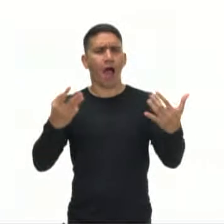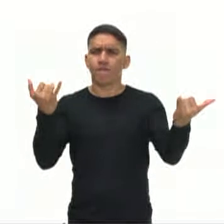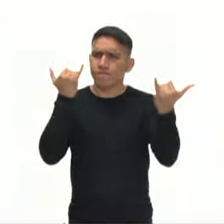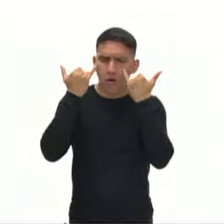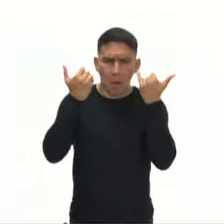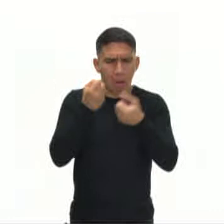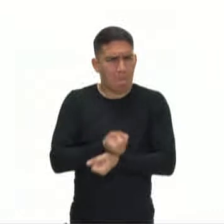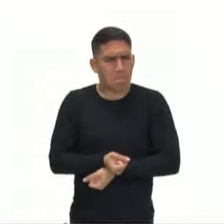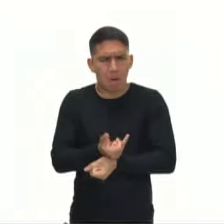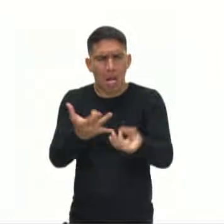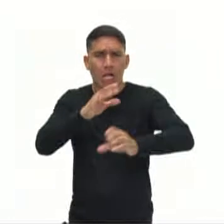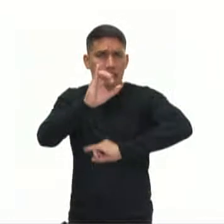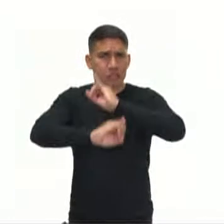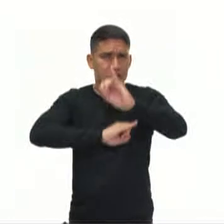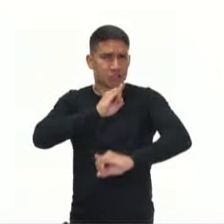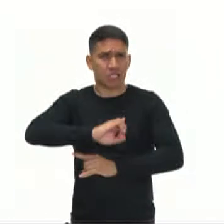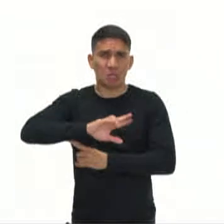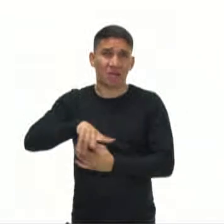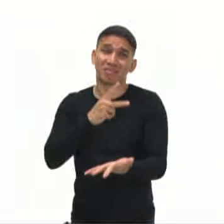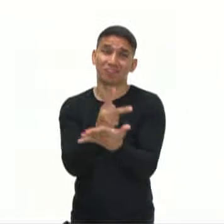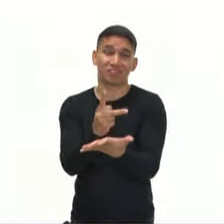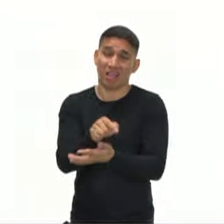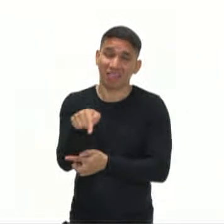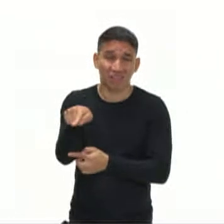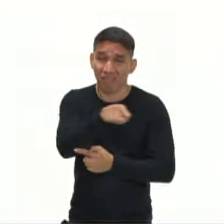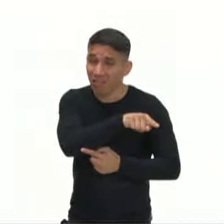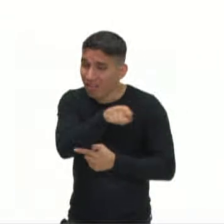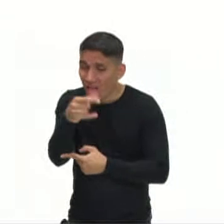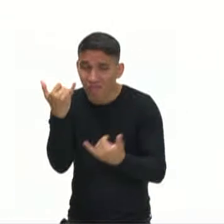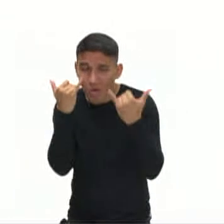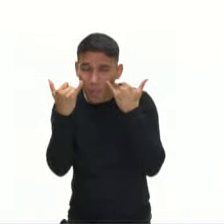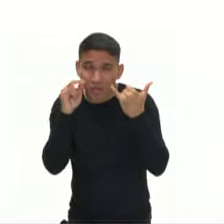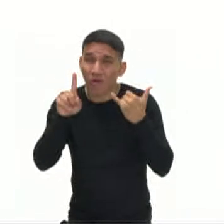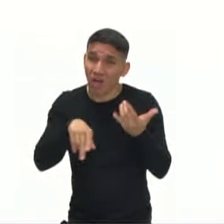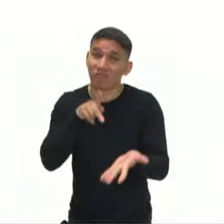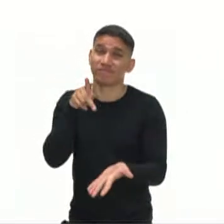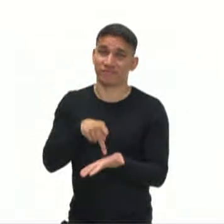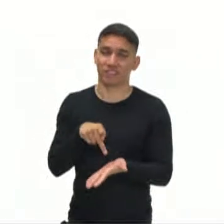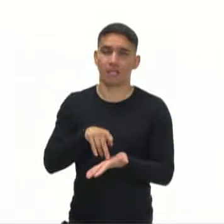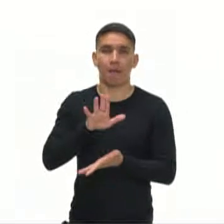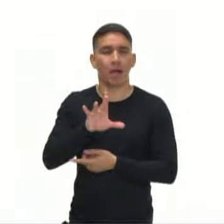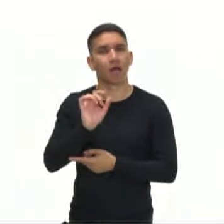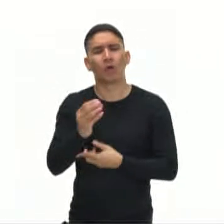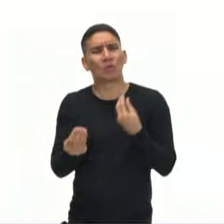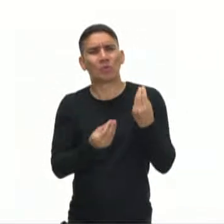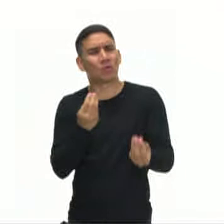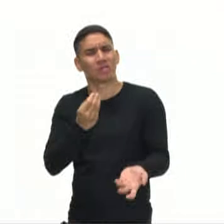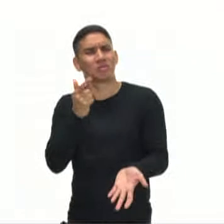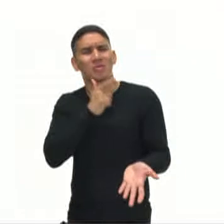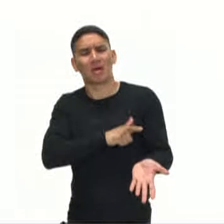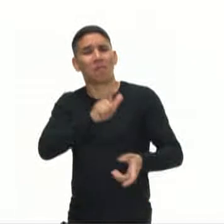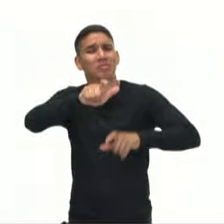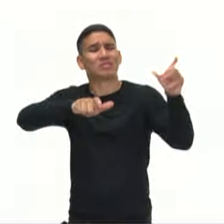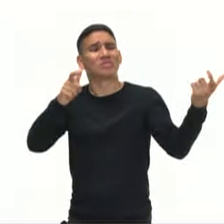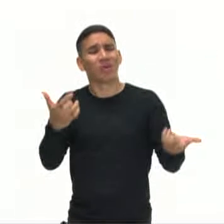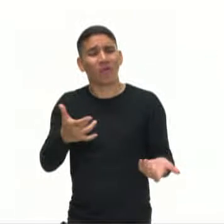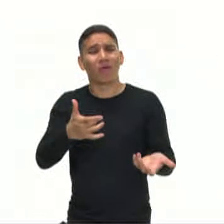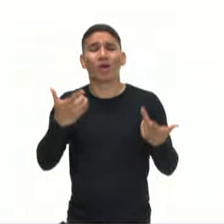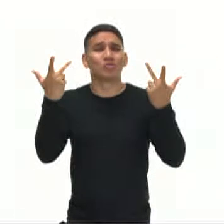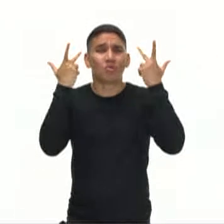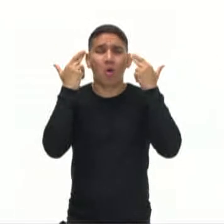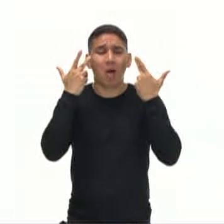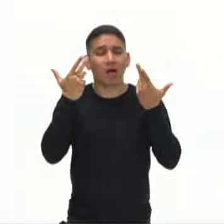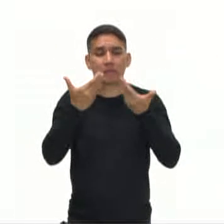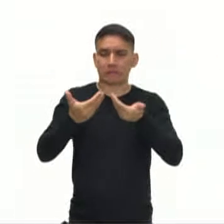pela internet e nem sempre elas são verdadeiras. Mas Como pode o cidadão comum distinguir um